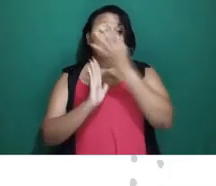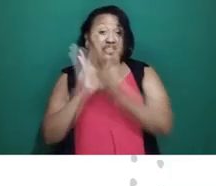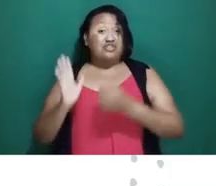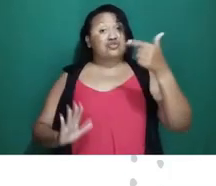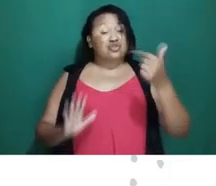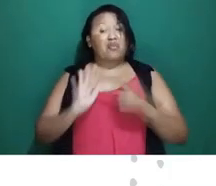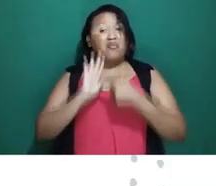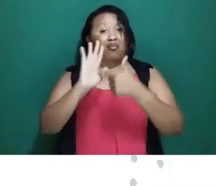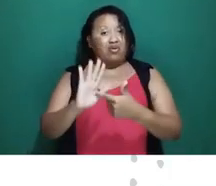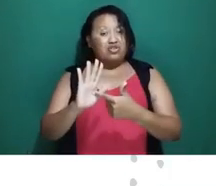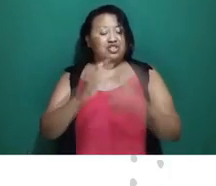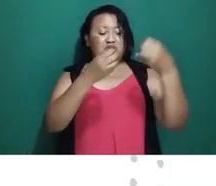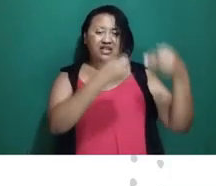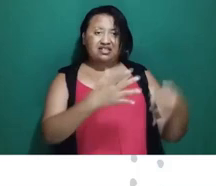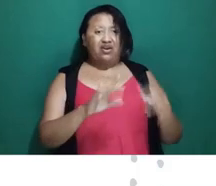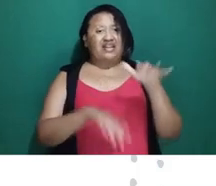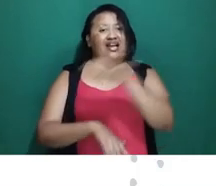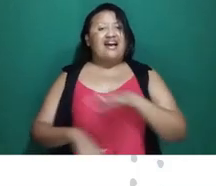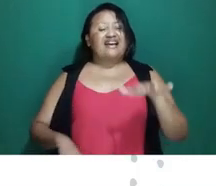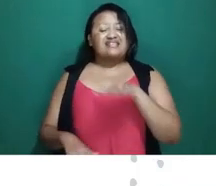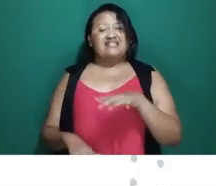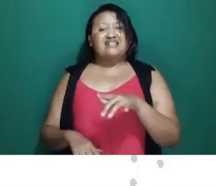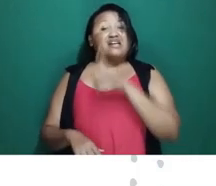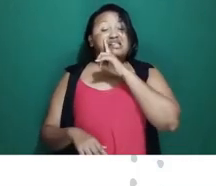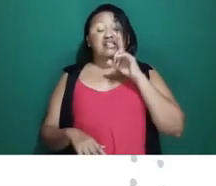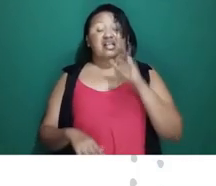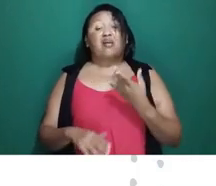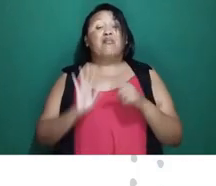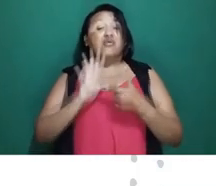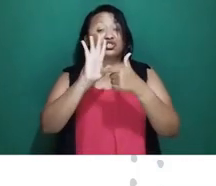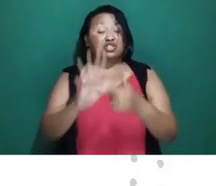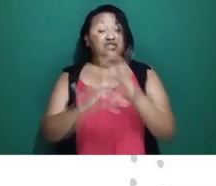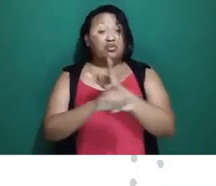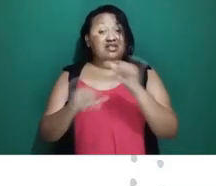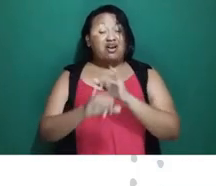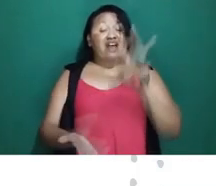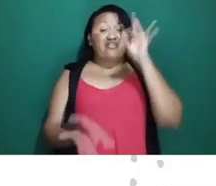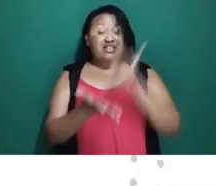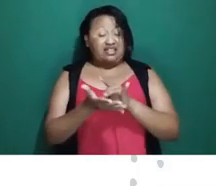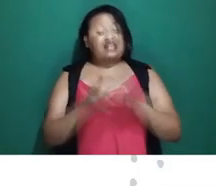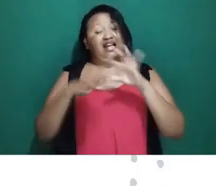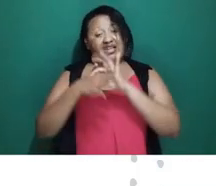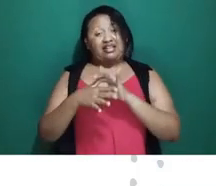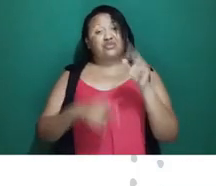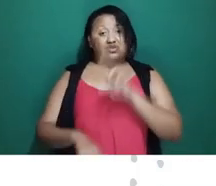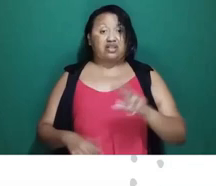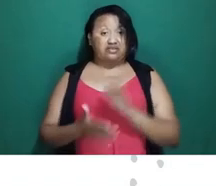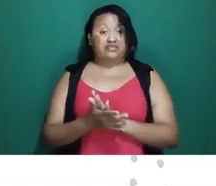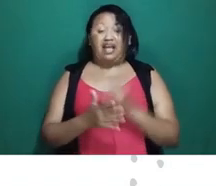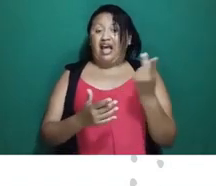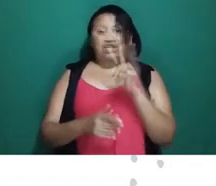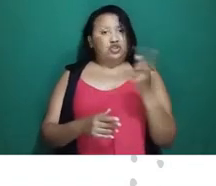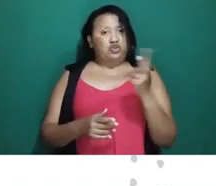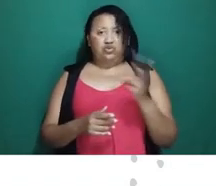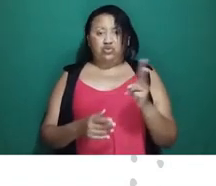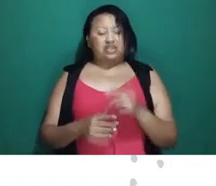da rede de lanchonete bem como uma nova informativa sobre a real composição da Carne utilizada nenhuma dessas duas